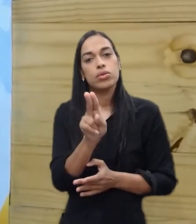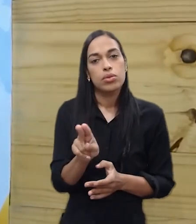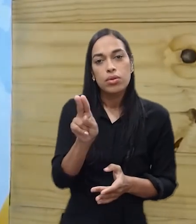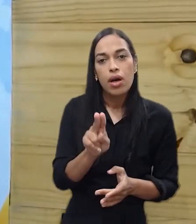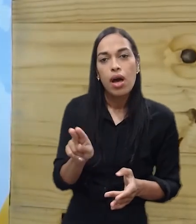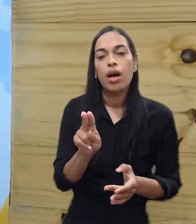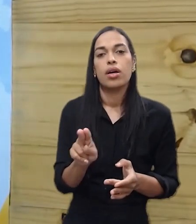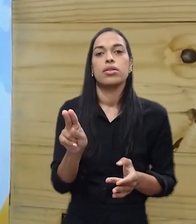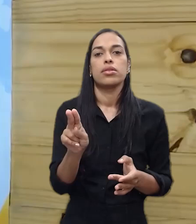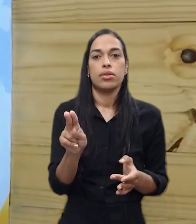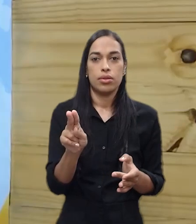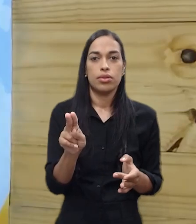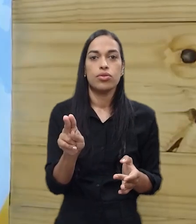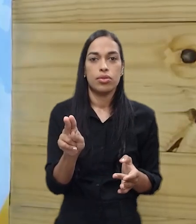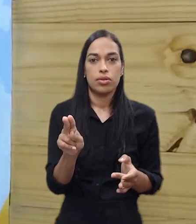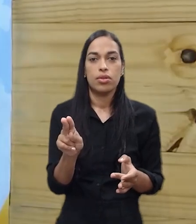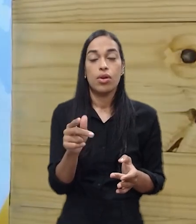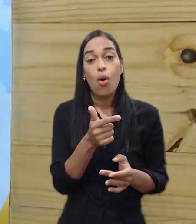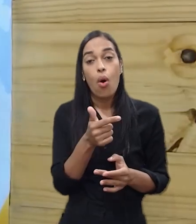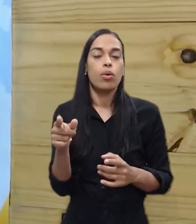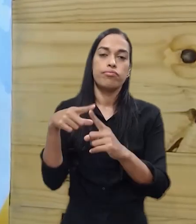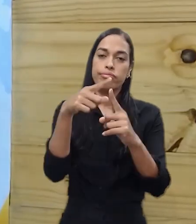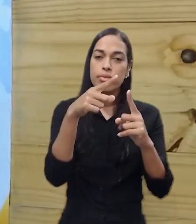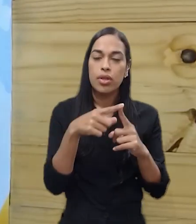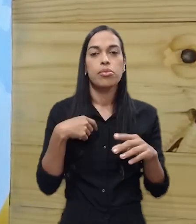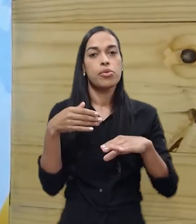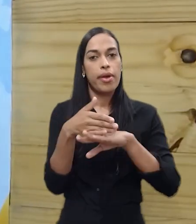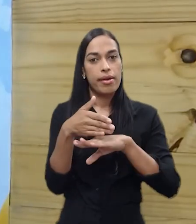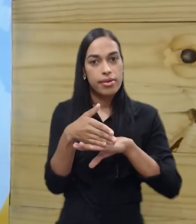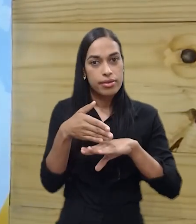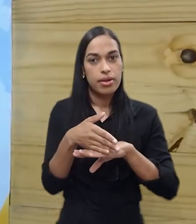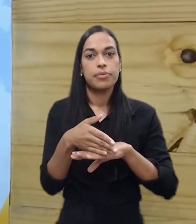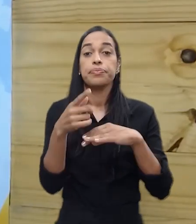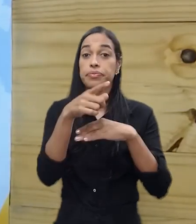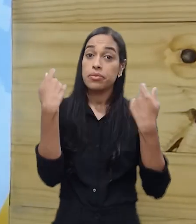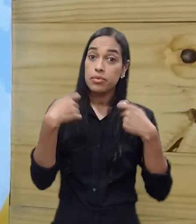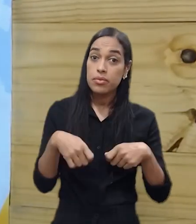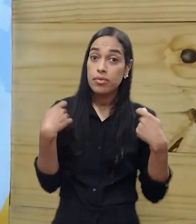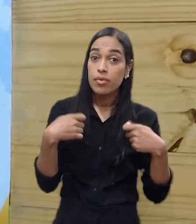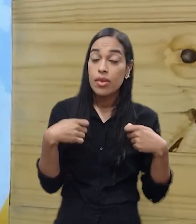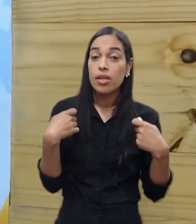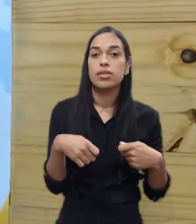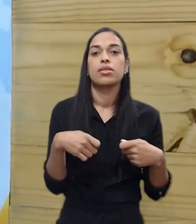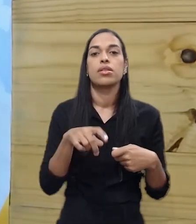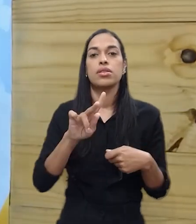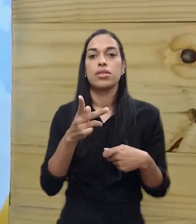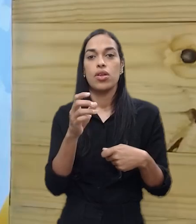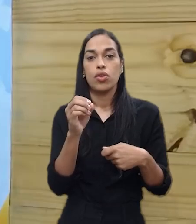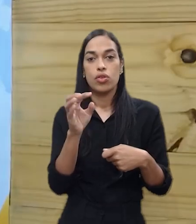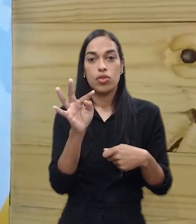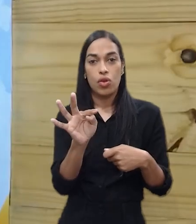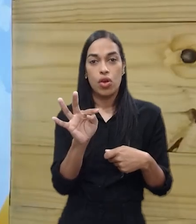SGBDs ou de outras formas para poder acessar o banco de dados. Você necessita desse